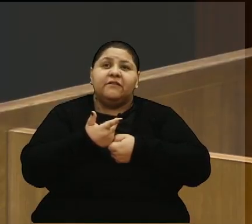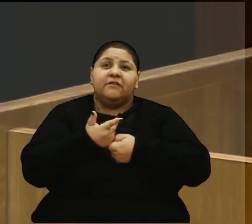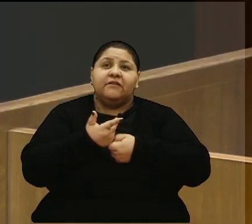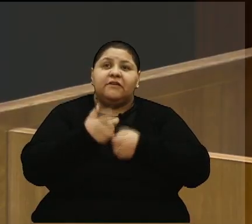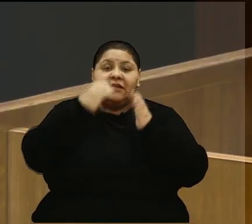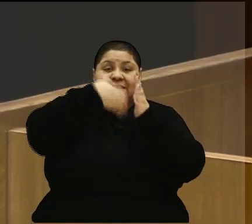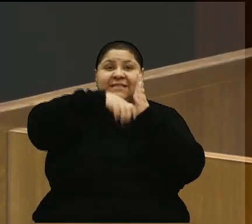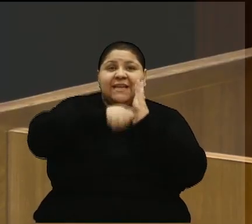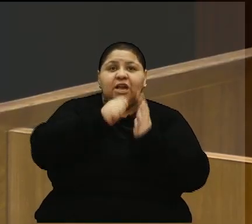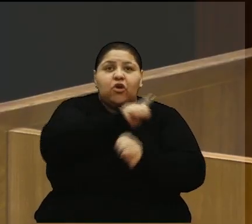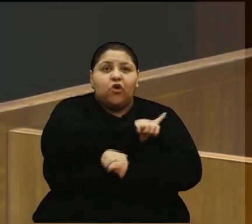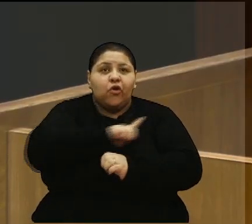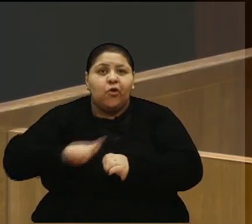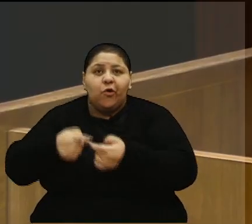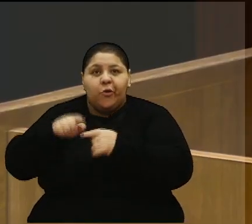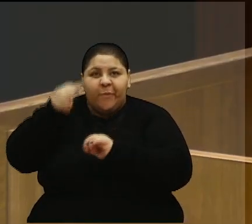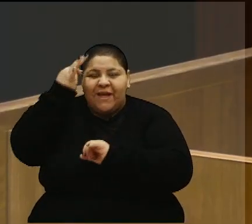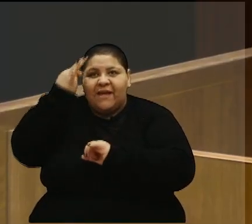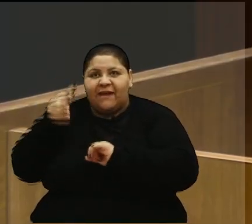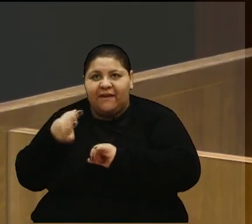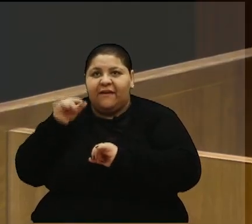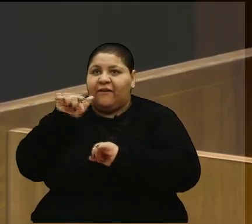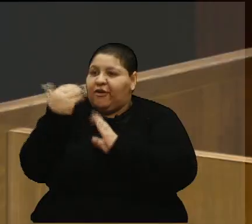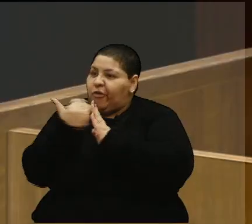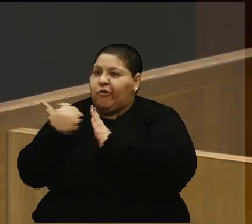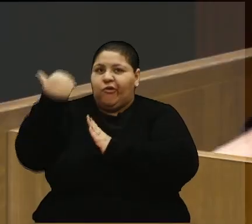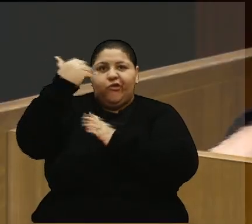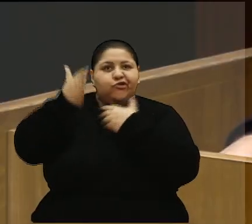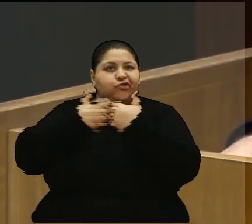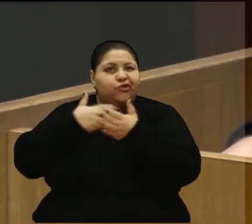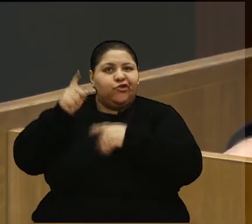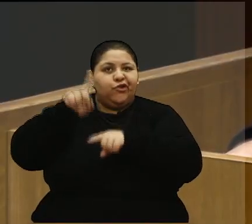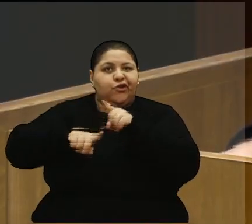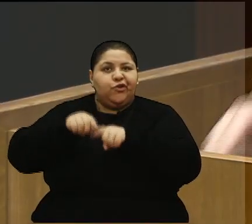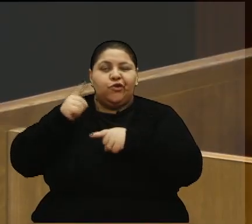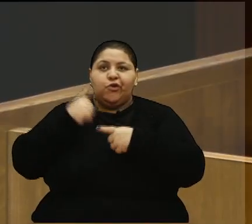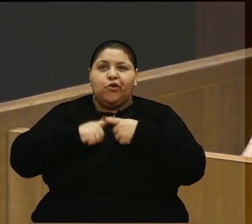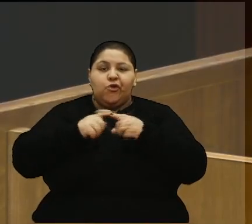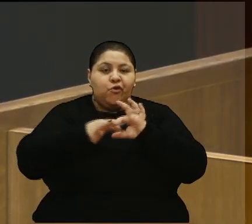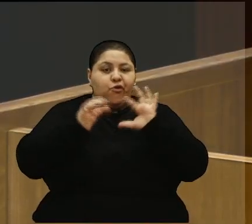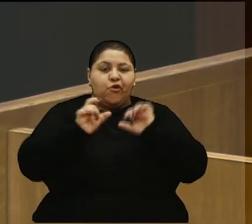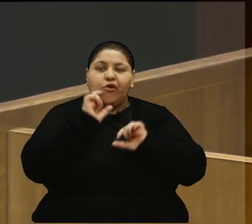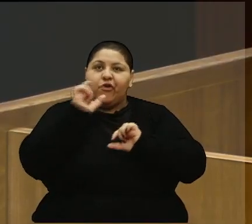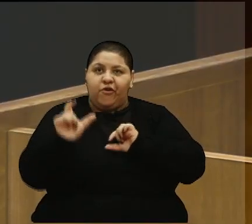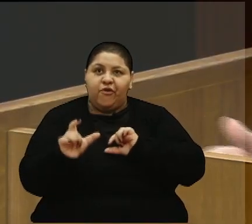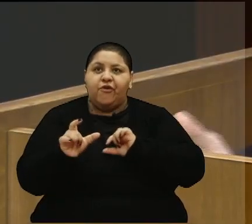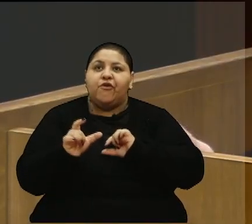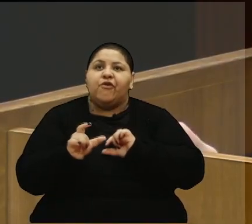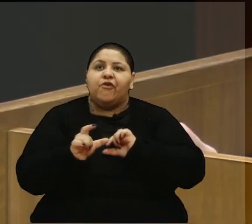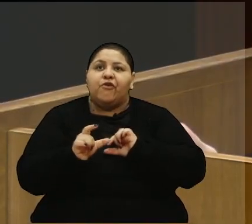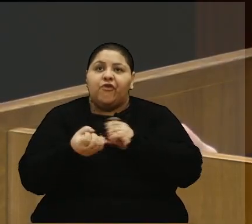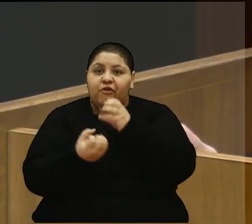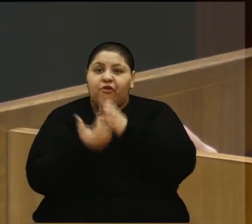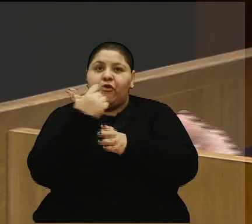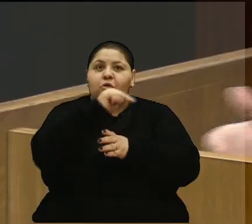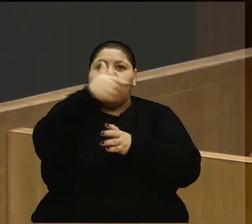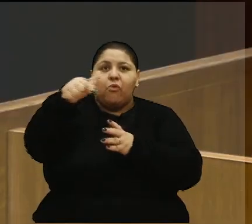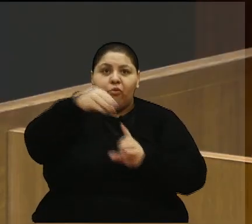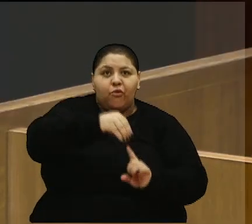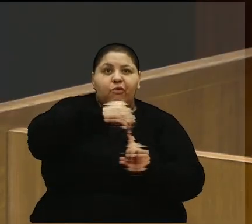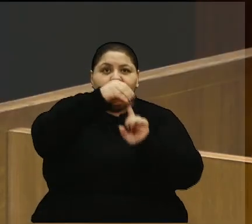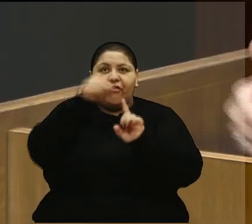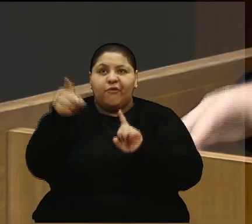segredos do governo, mas eles entenderam que isso está acima de qualquer coisa, porque a liberdade de expressão ela vai gerar todos os outros princípios que